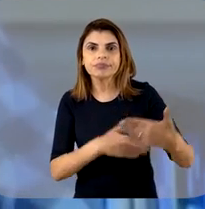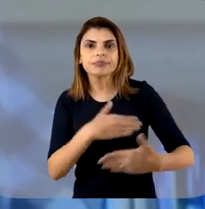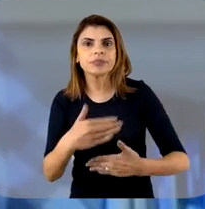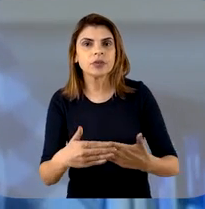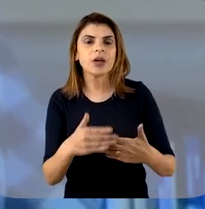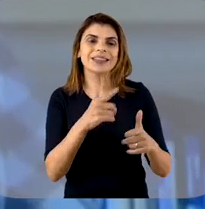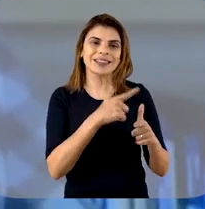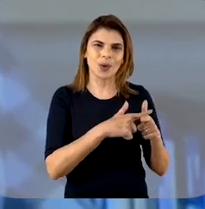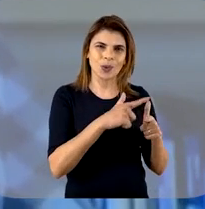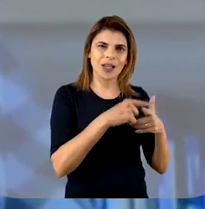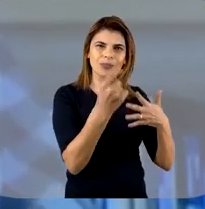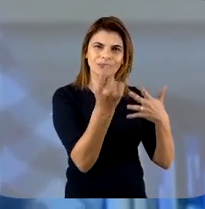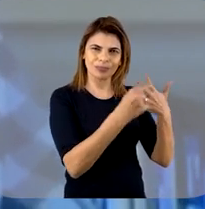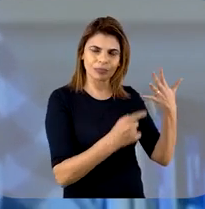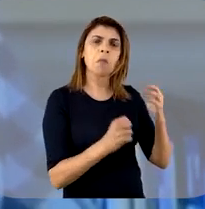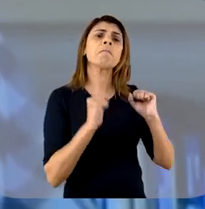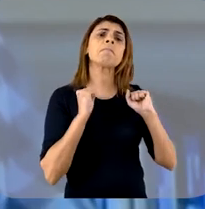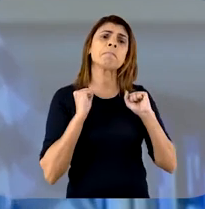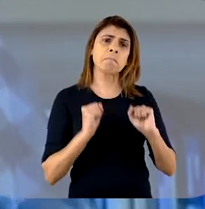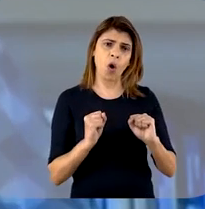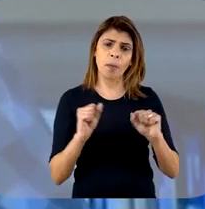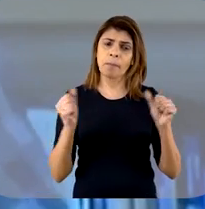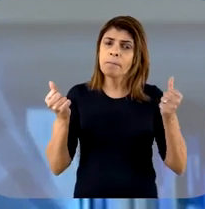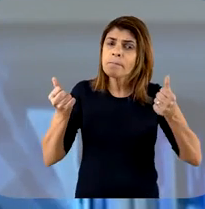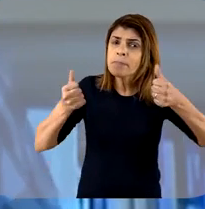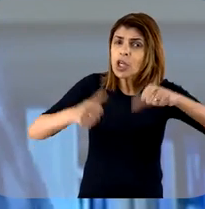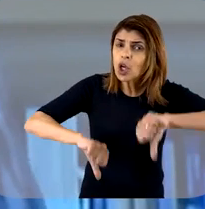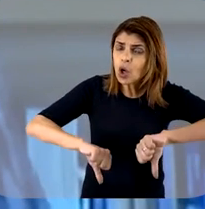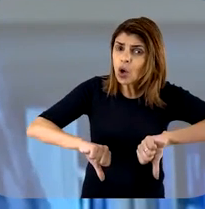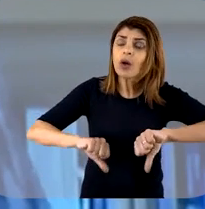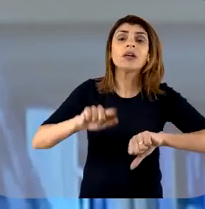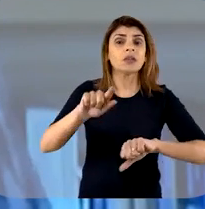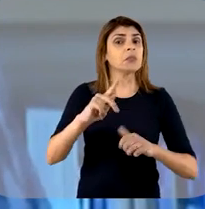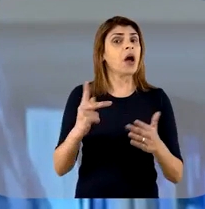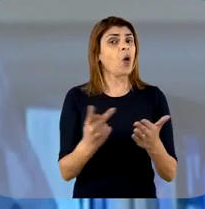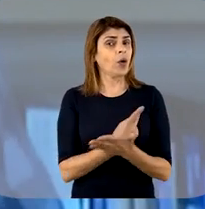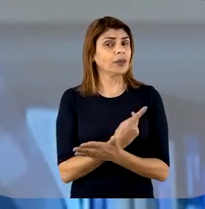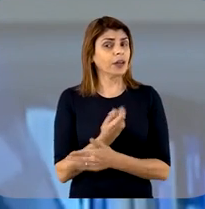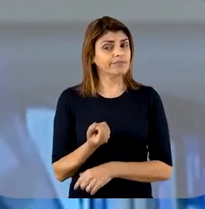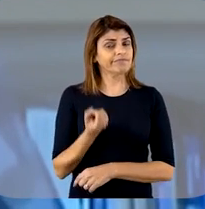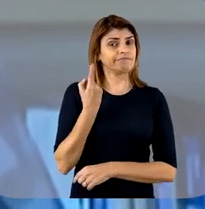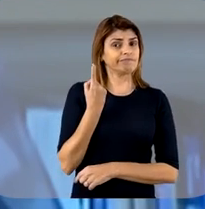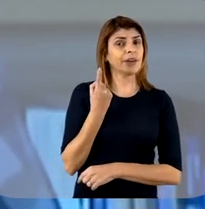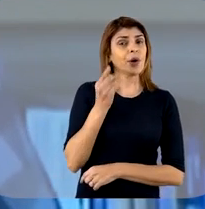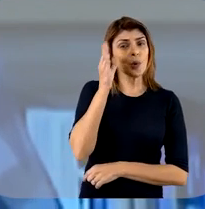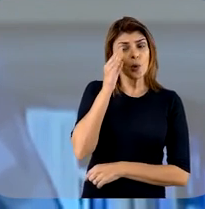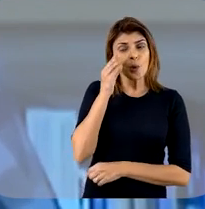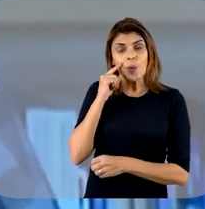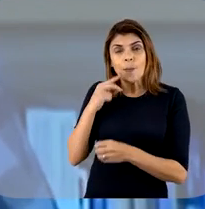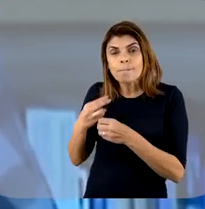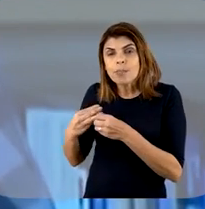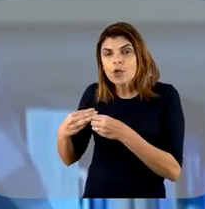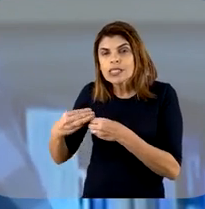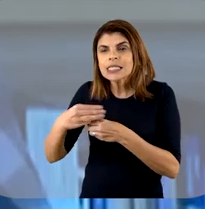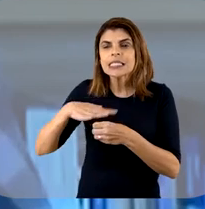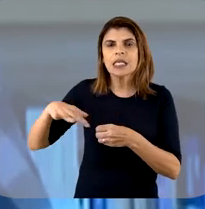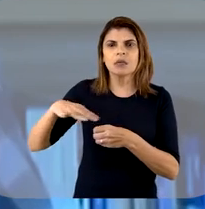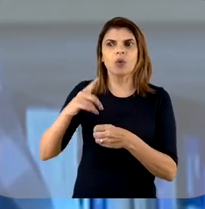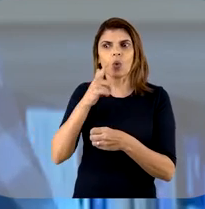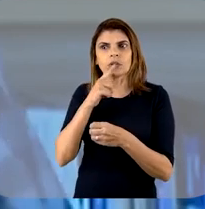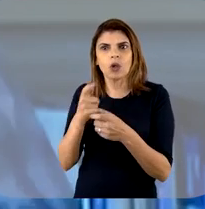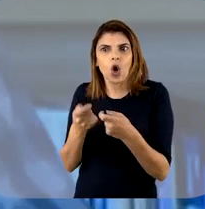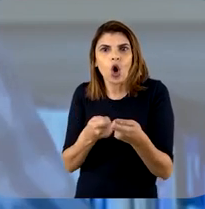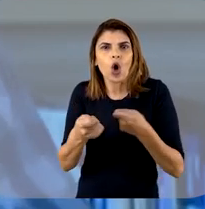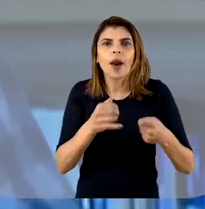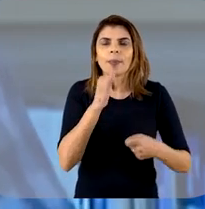essas condições podem se agravar. E vejam que acontece uma coisa curiosa. Mesmo os municípios que tiveram o melhor desempenho,